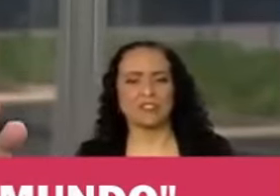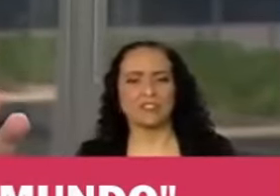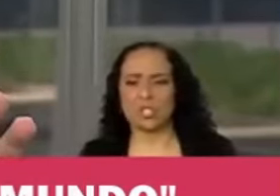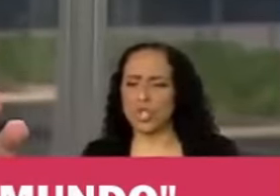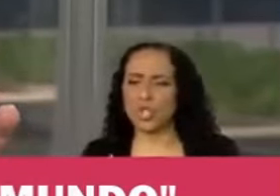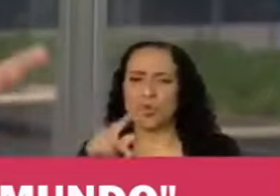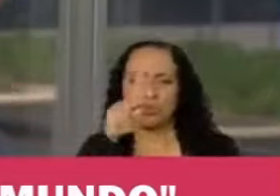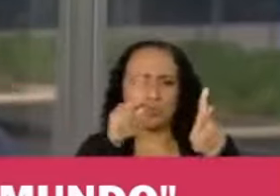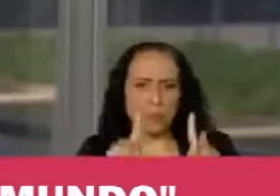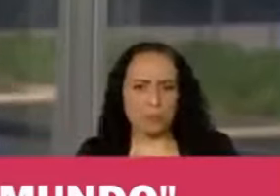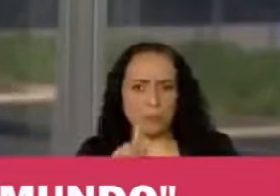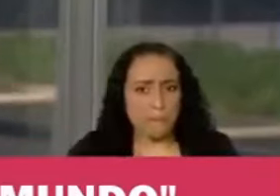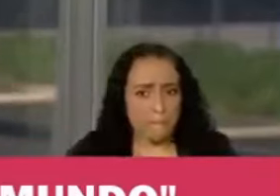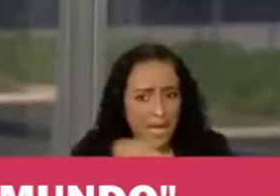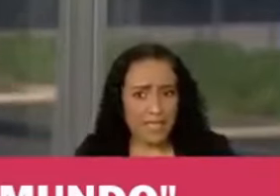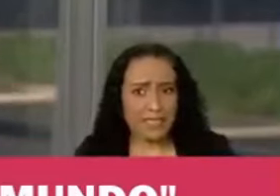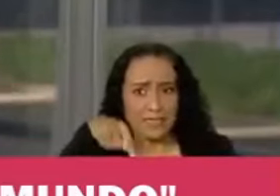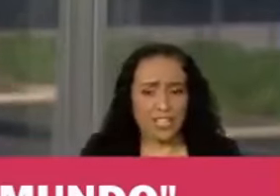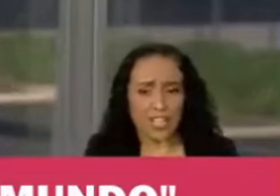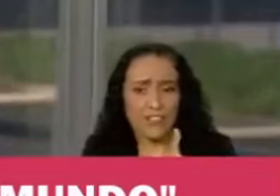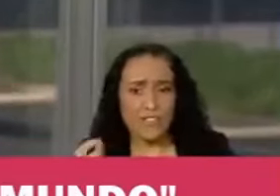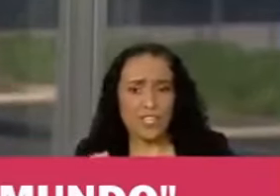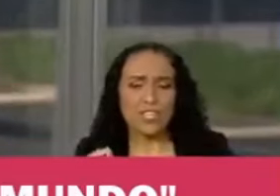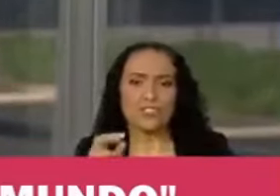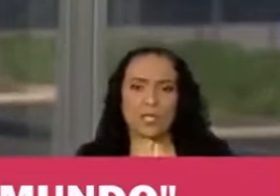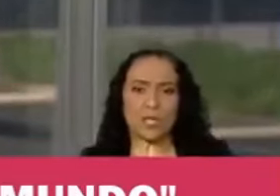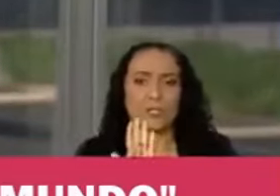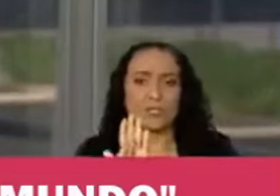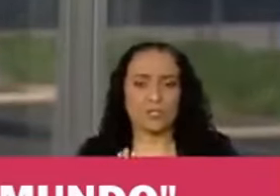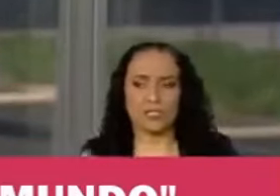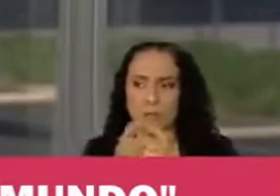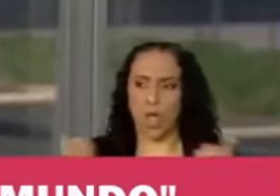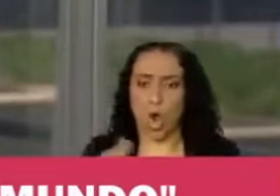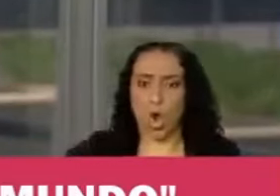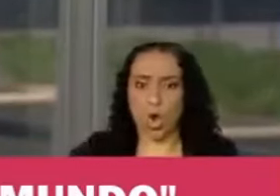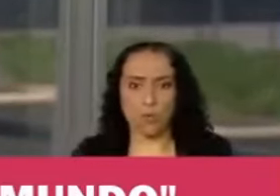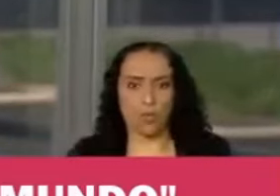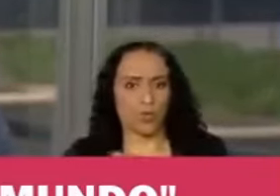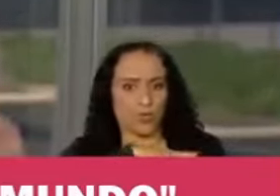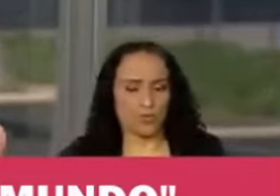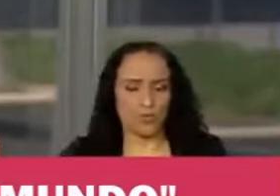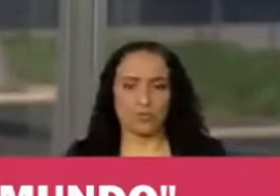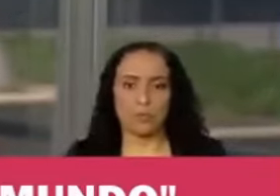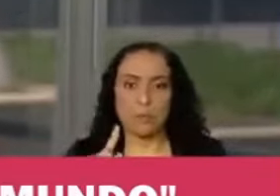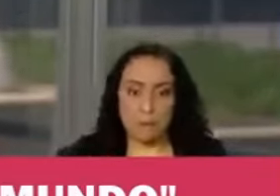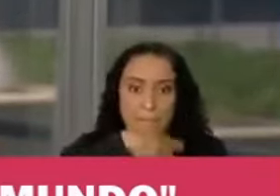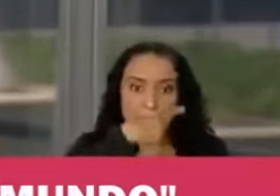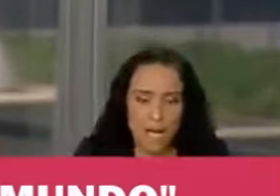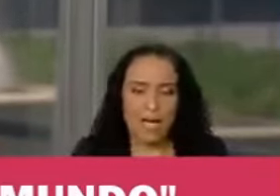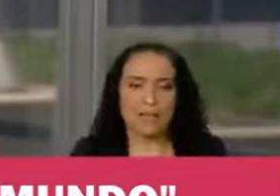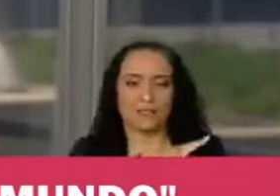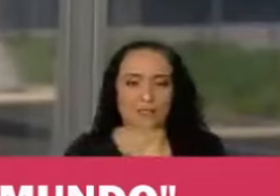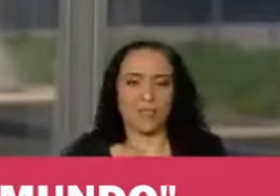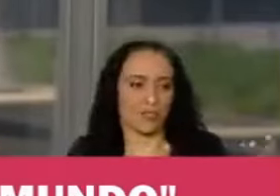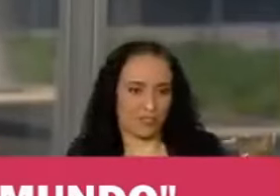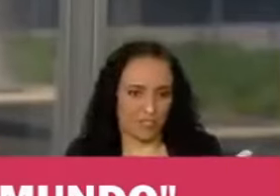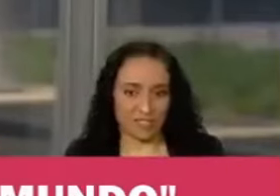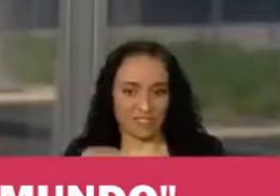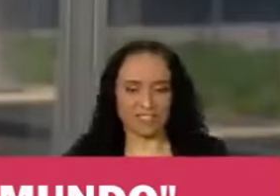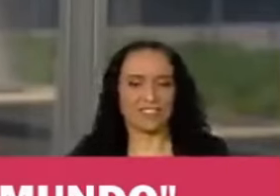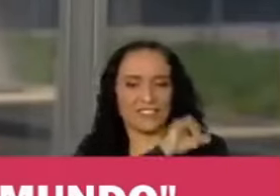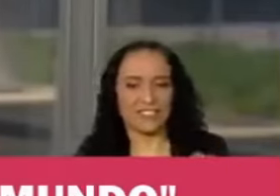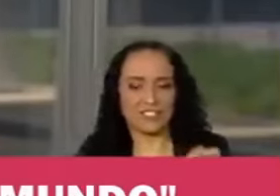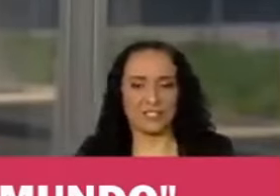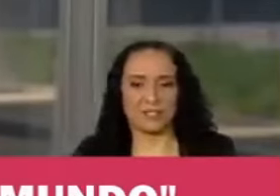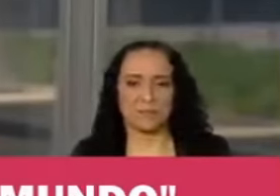todos os países aqui, os 20 representantes das maiores economias do mundo, mais os convidados, aqui no Rio de